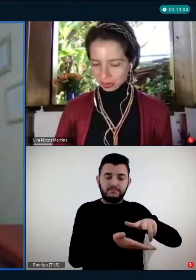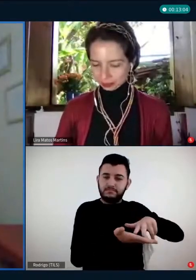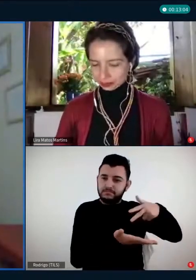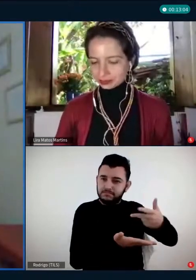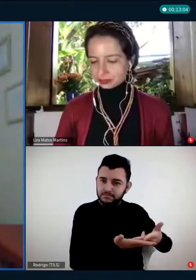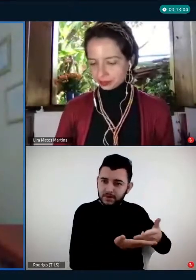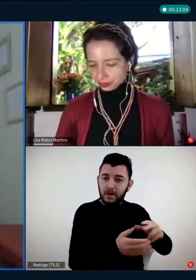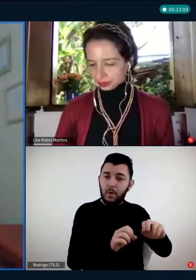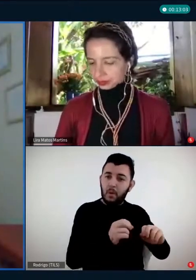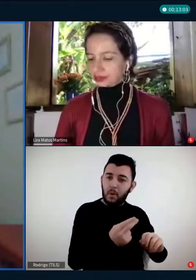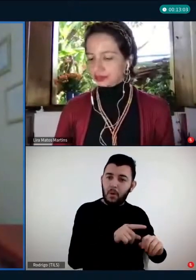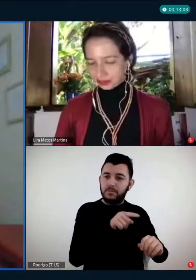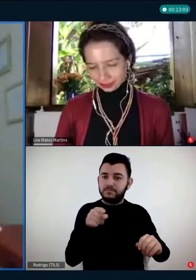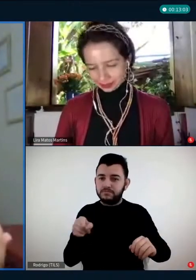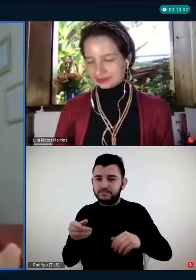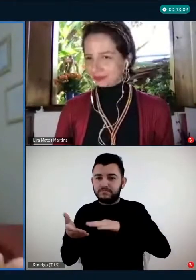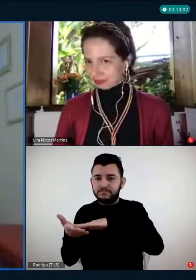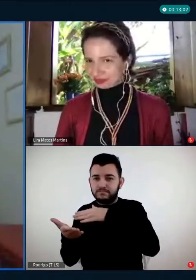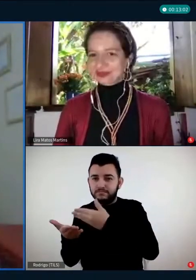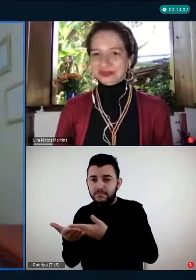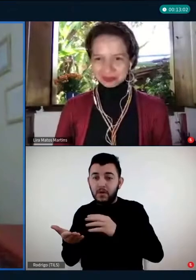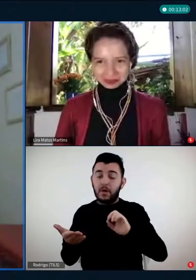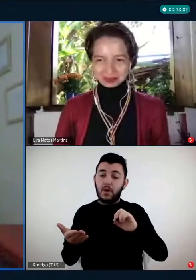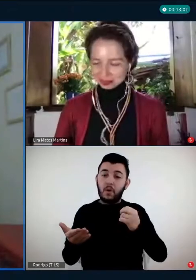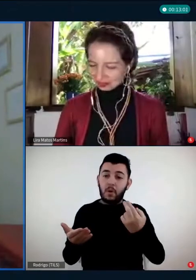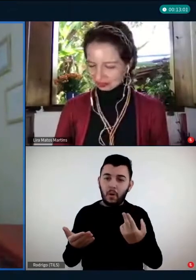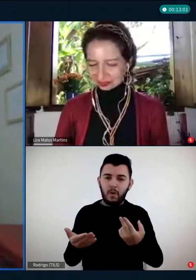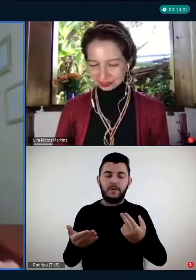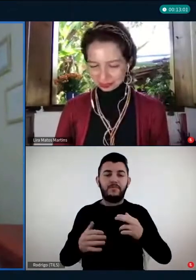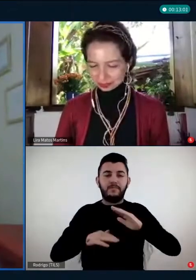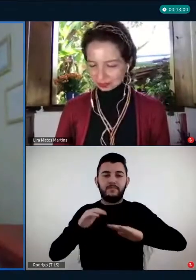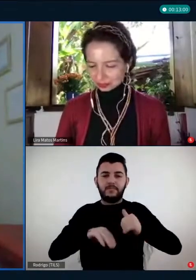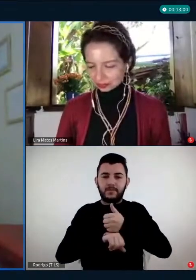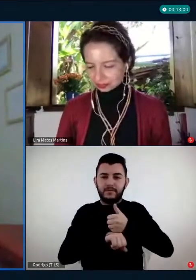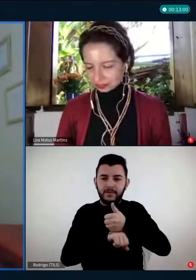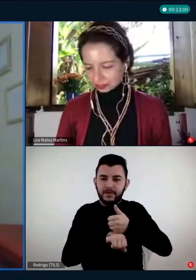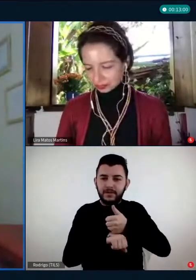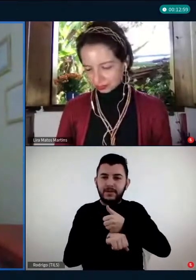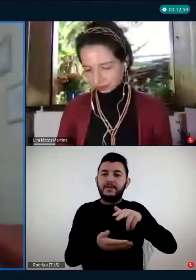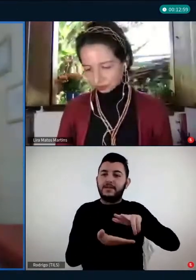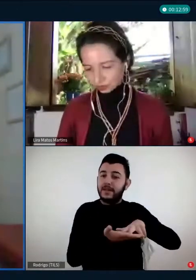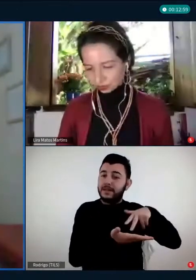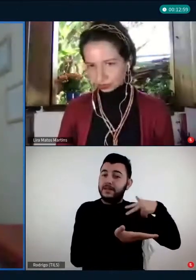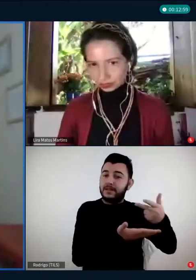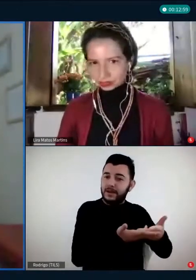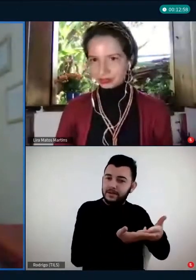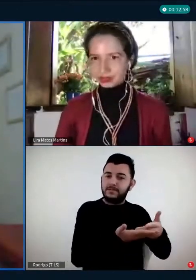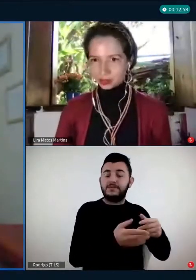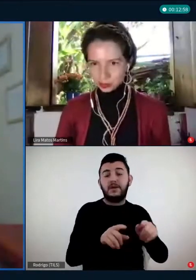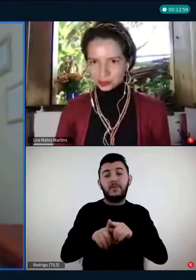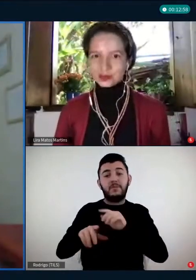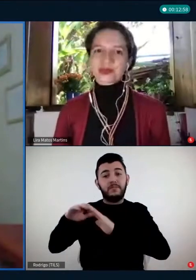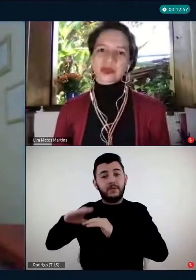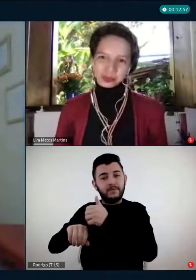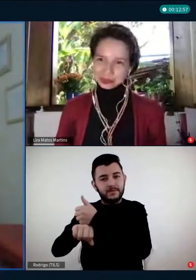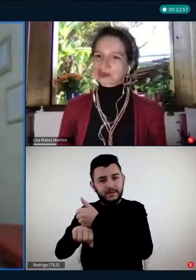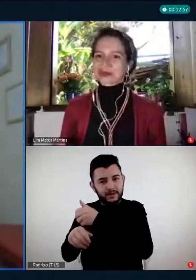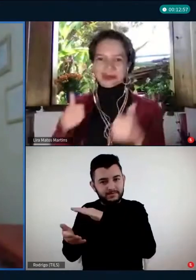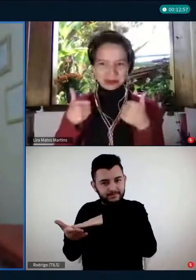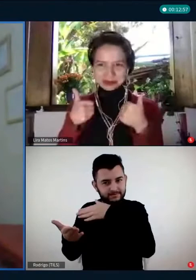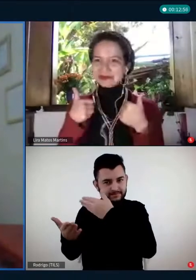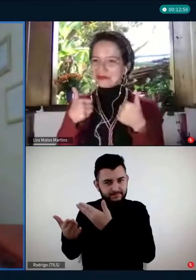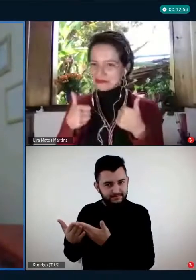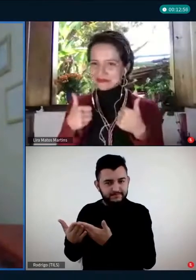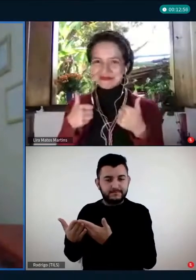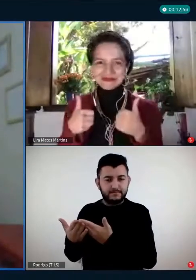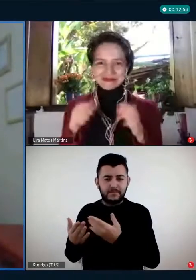de interpretação ou profissional da tradução, profissional da interpretação. Né?